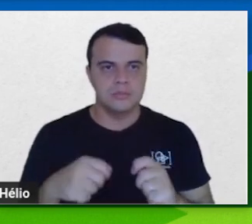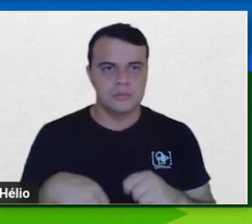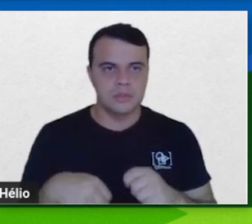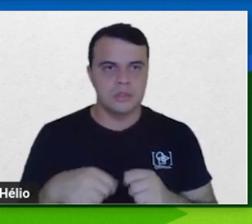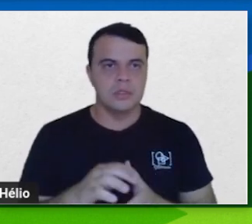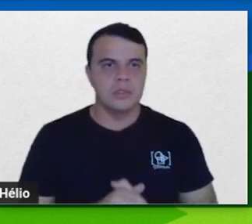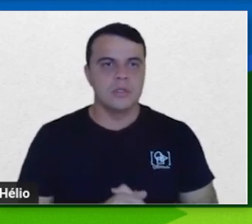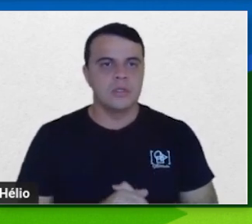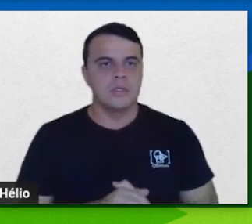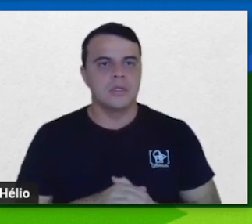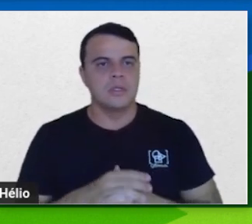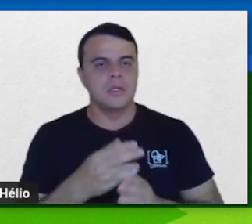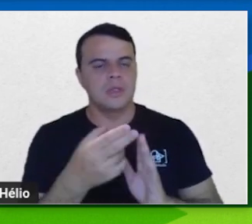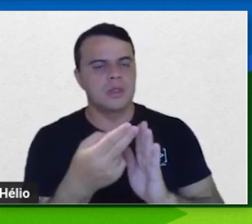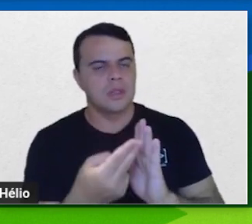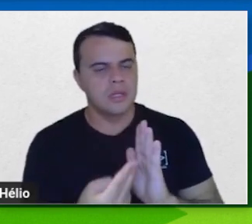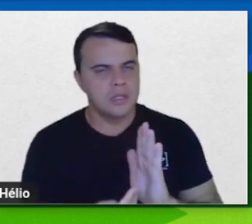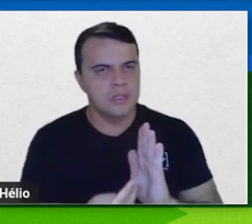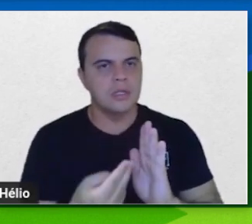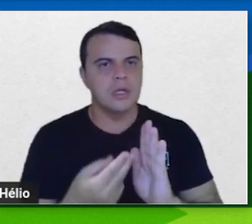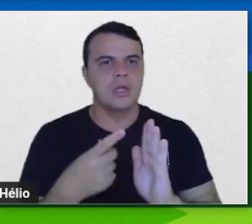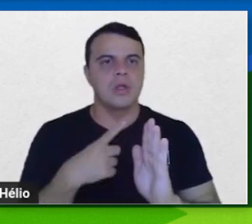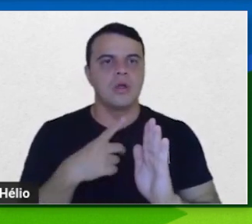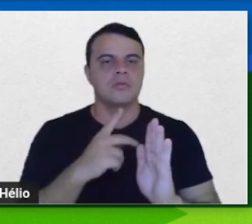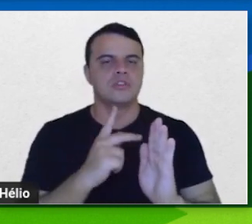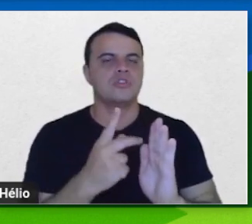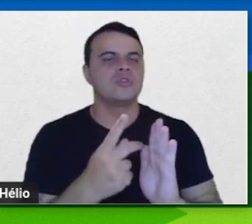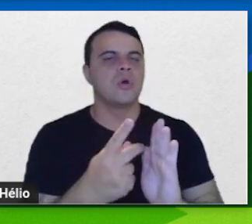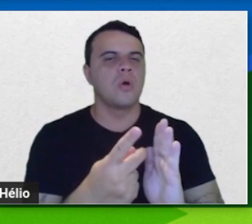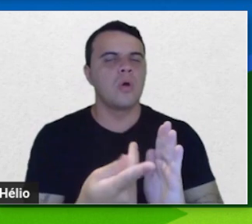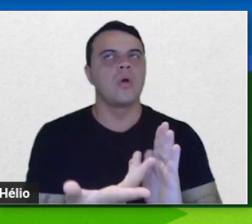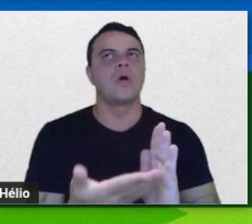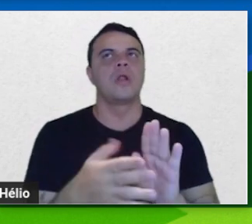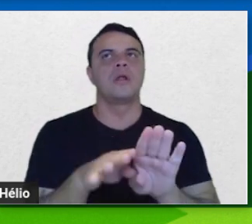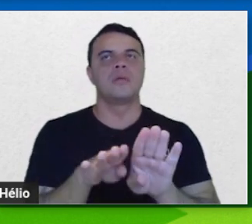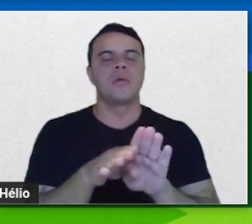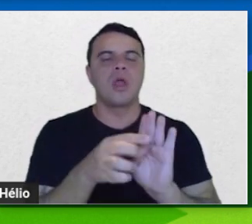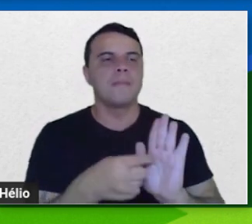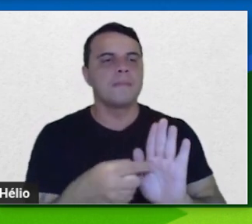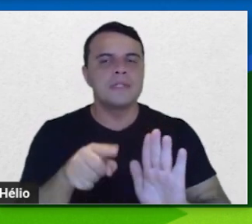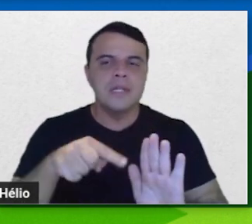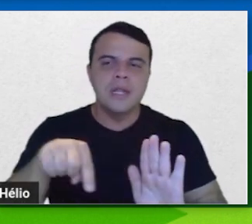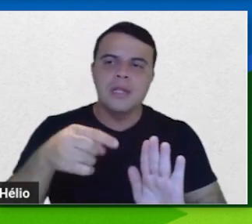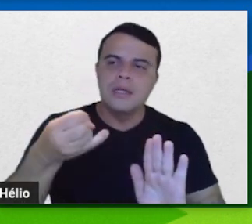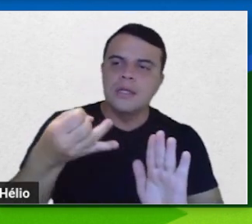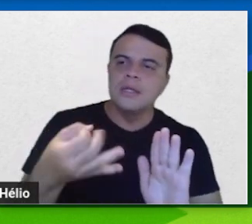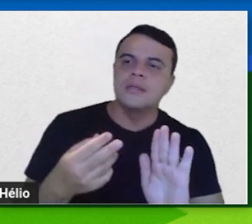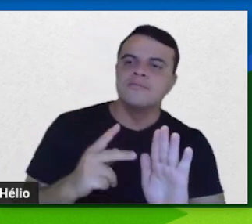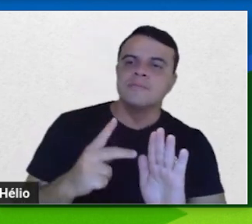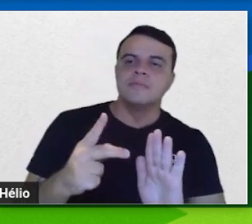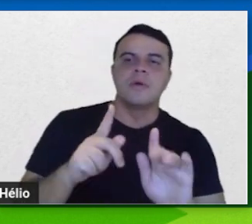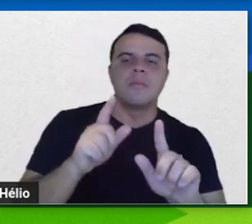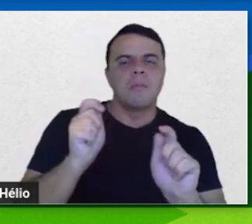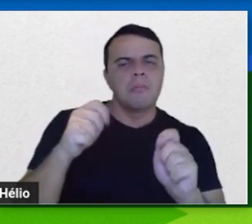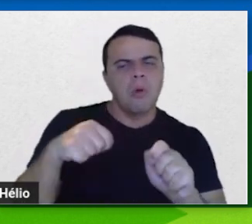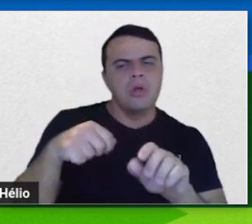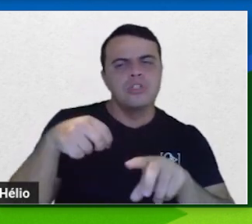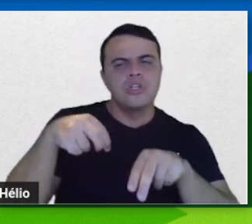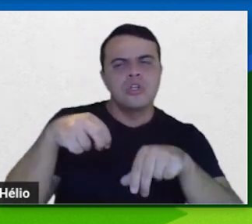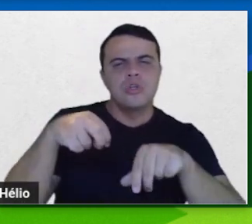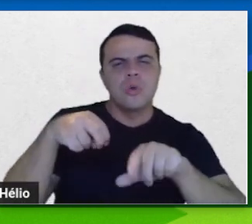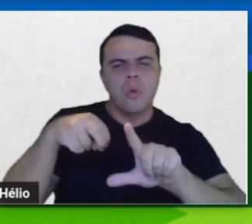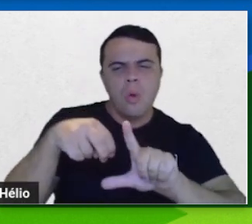de desenho esquemático, né, um storyboard, né, pensando quase esse storyboard pensando em quadrinhos, né, de